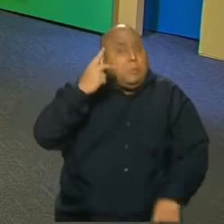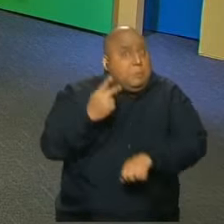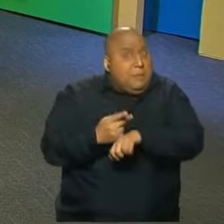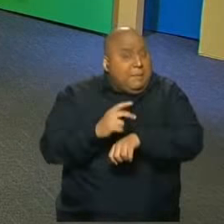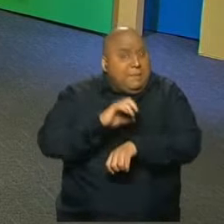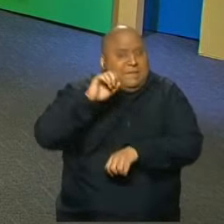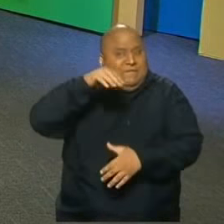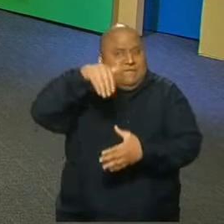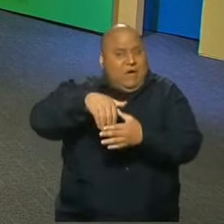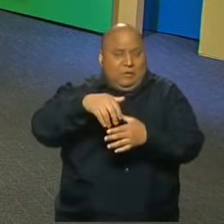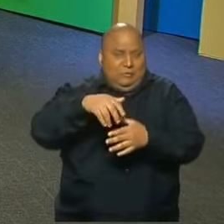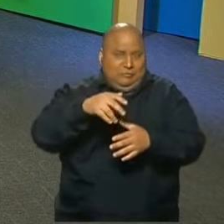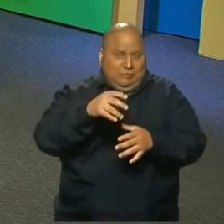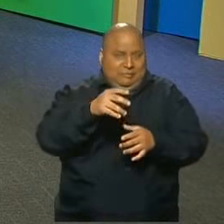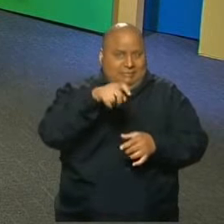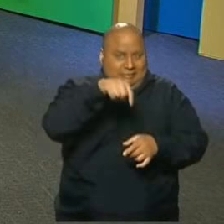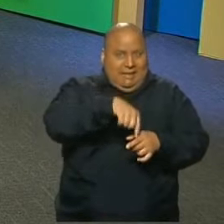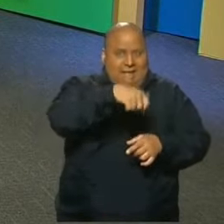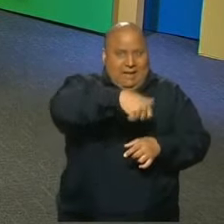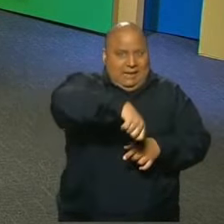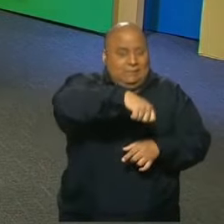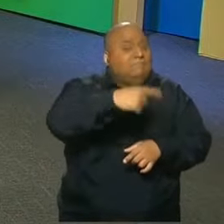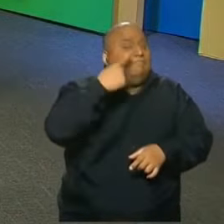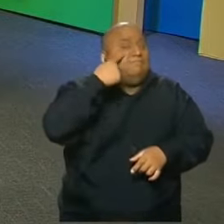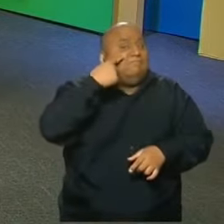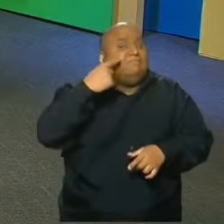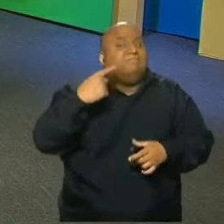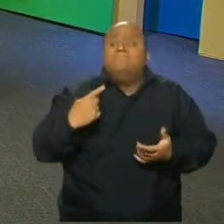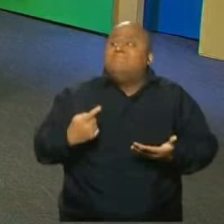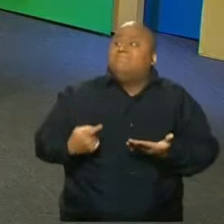popular pelo voto do júri. Vamos lá,